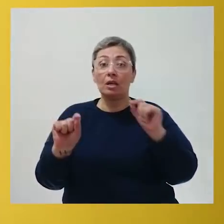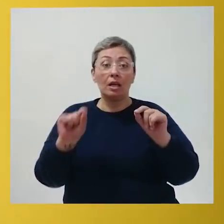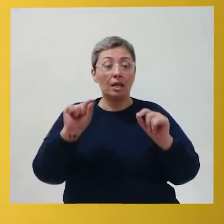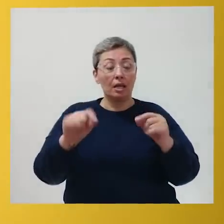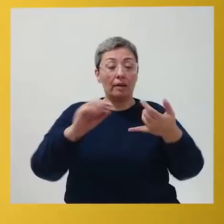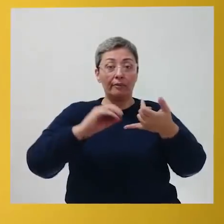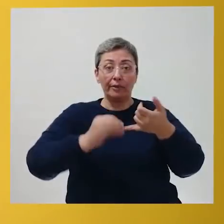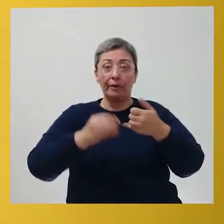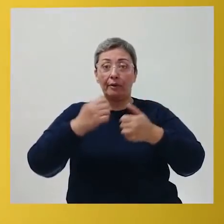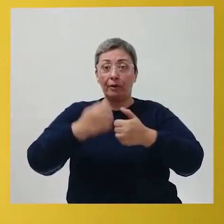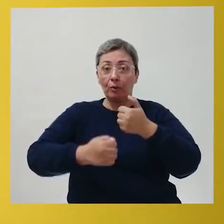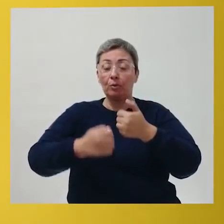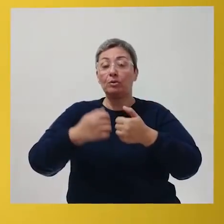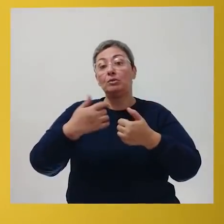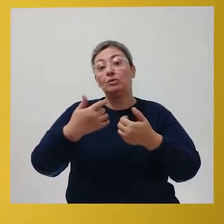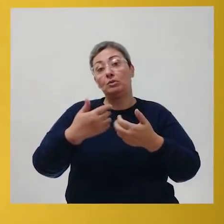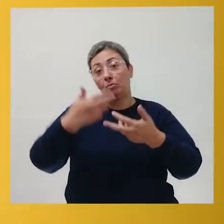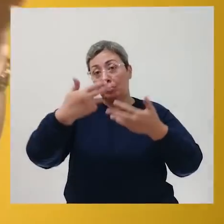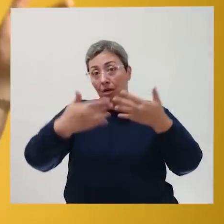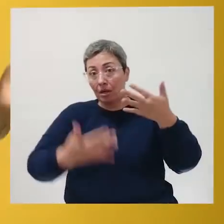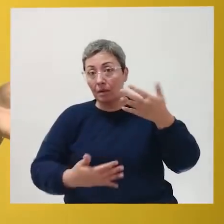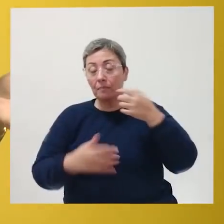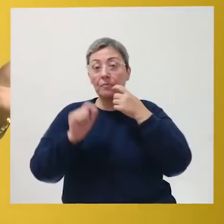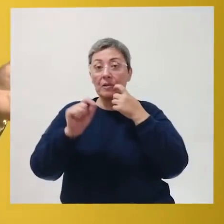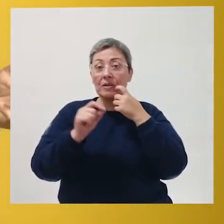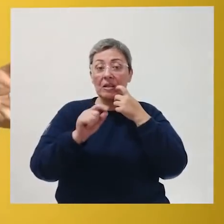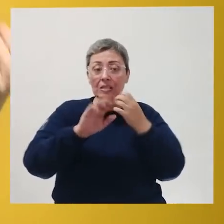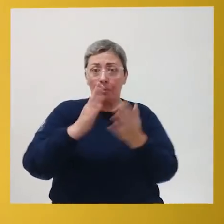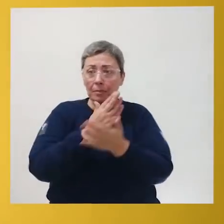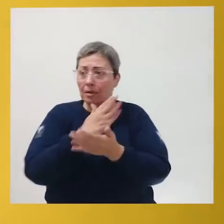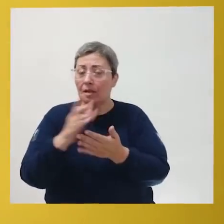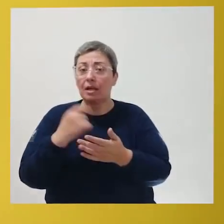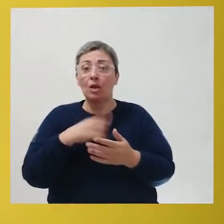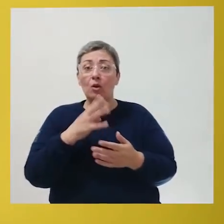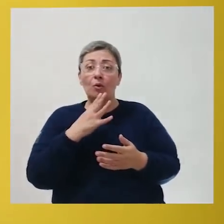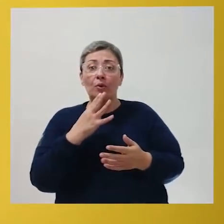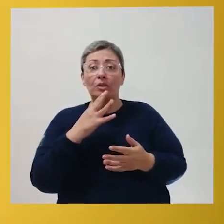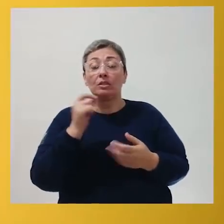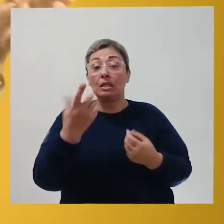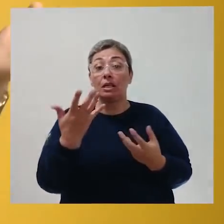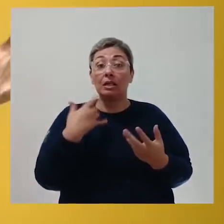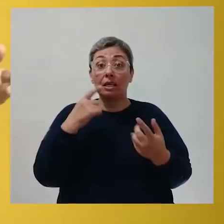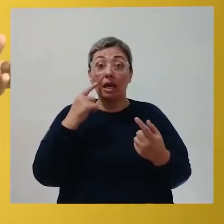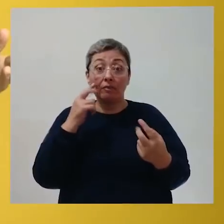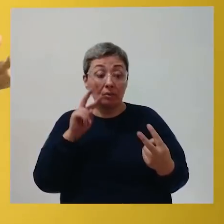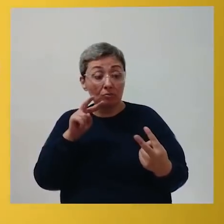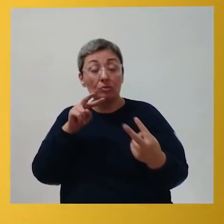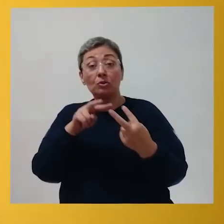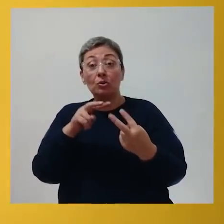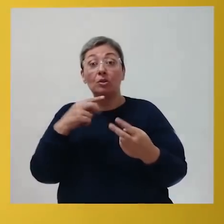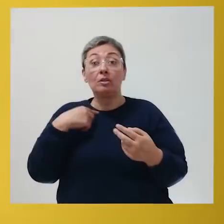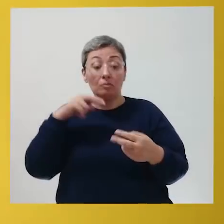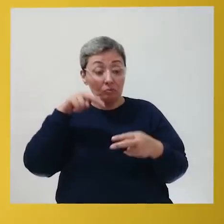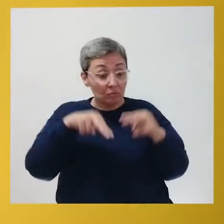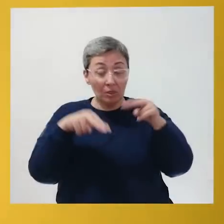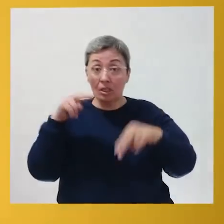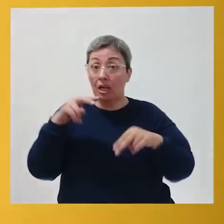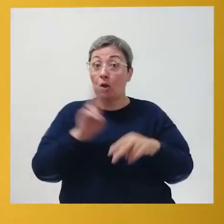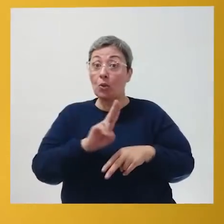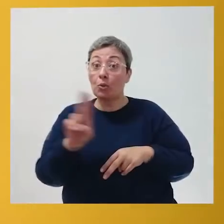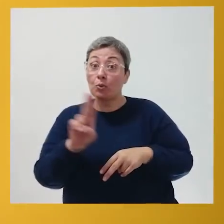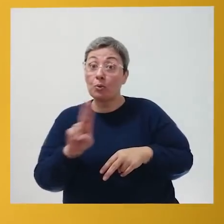é feijão, arroz, né, ter discriminação desses alimentos. Eu quero que ela faça contato visual, eu